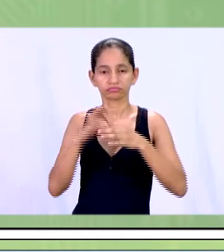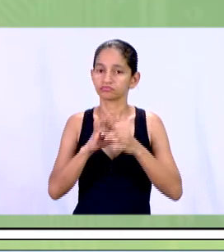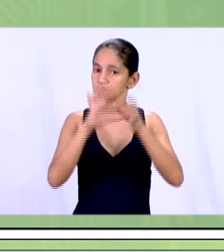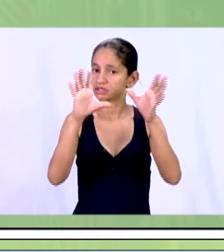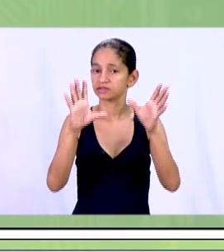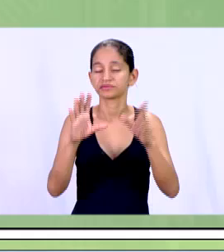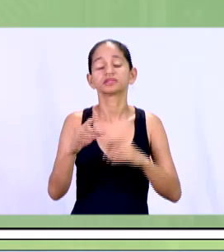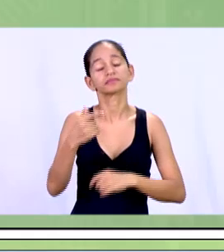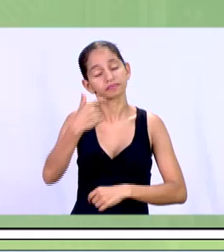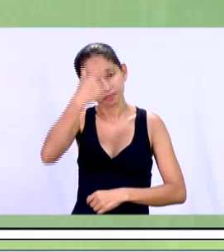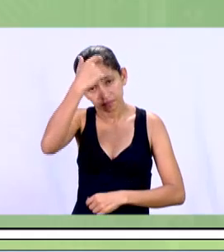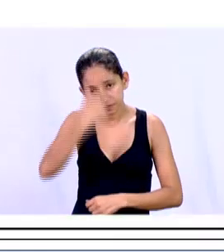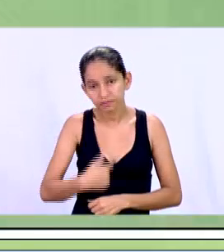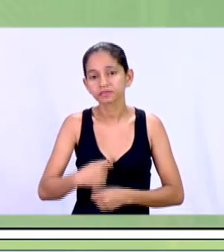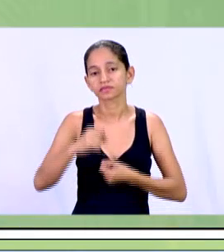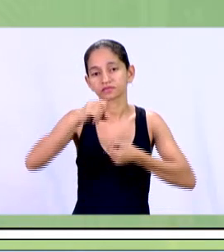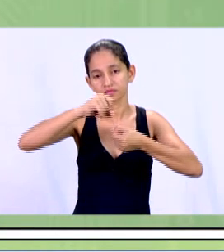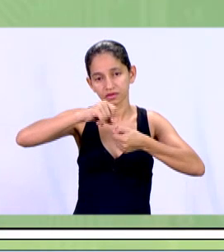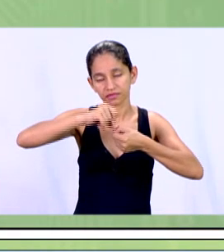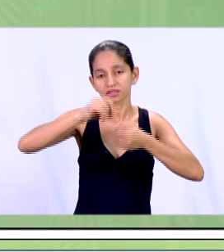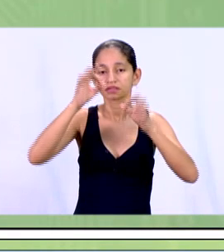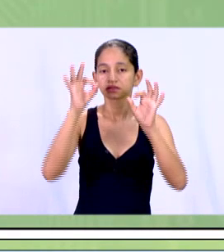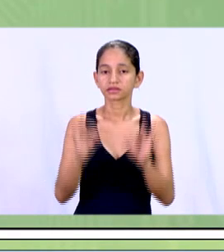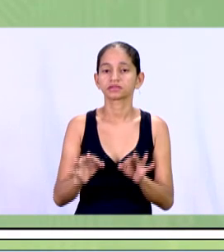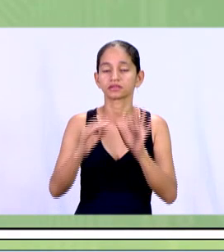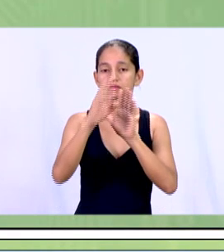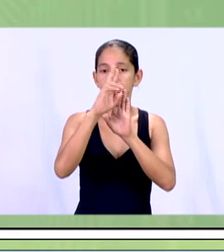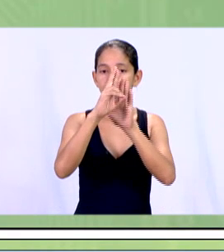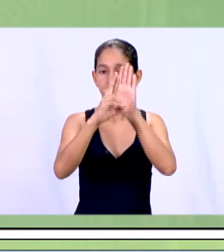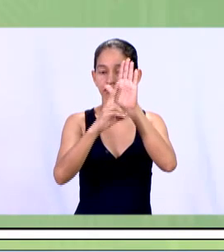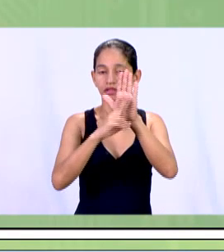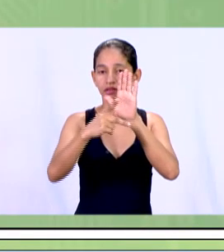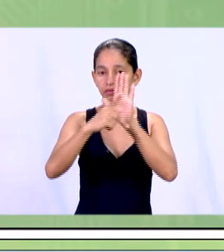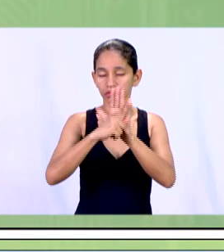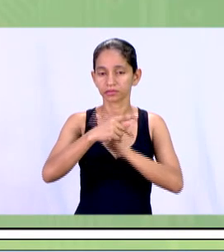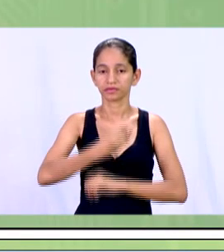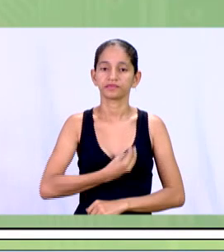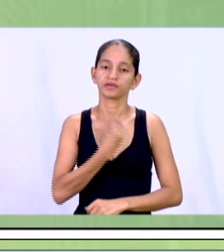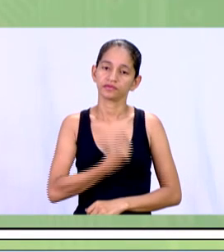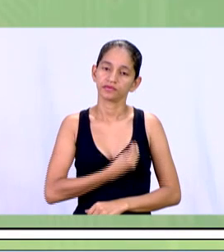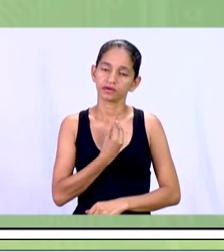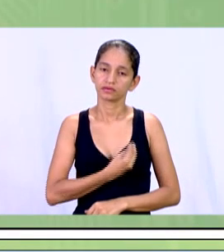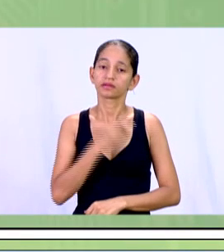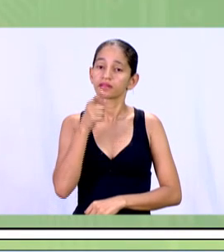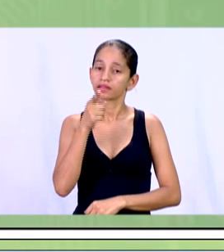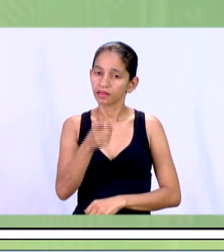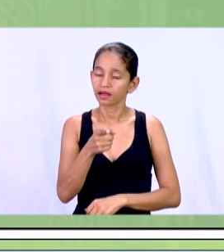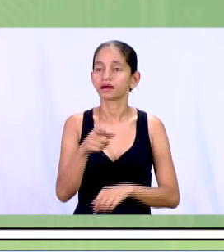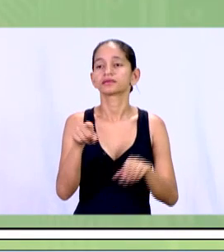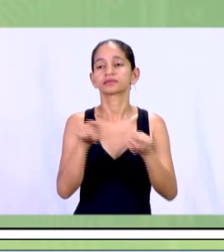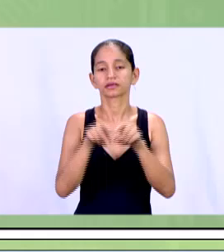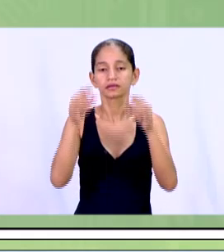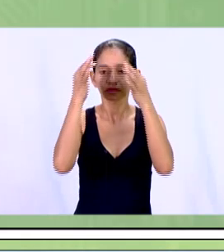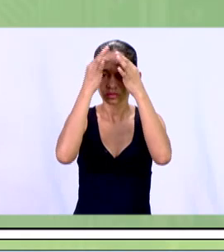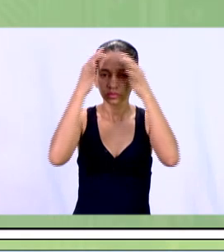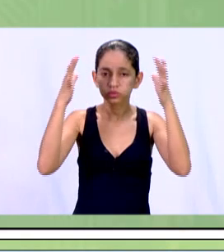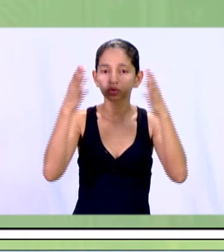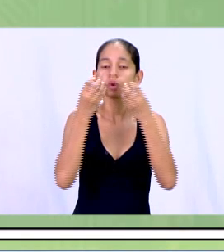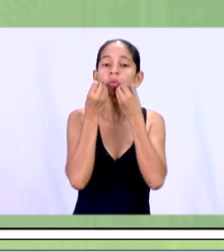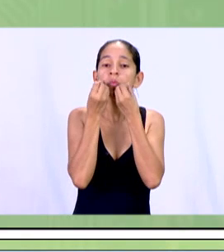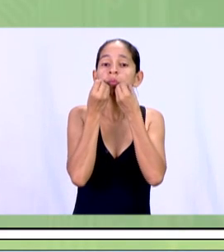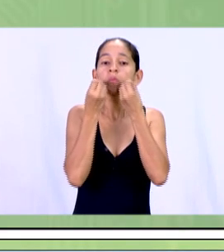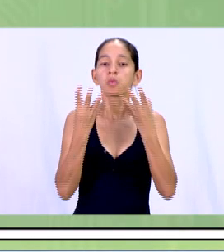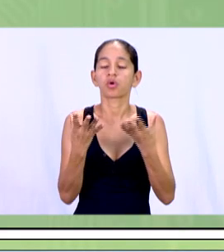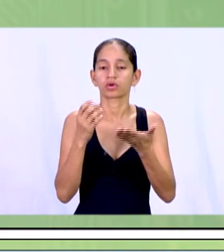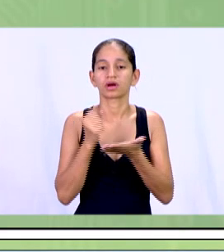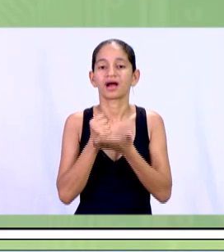ele defina critérios bastante claros. E para isso, esses critérios claros, né, uma